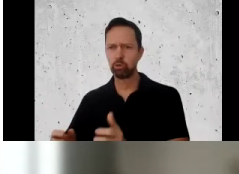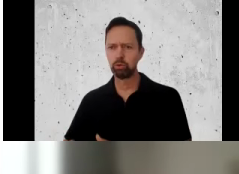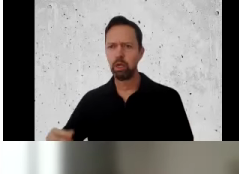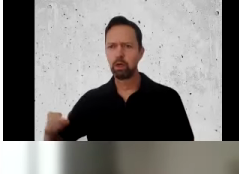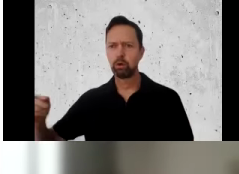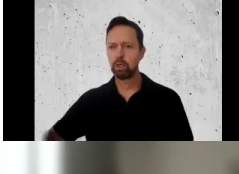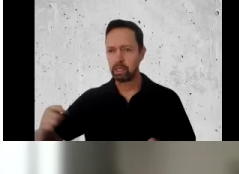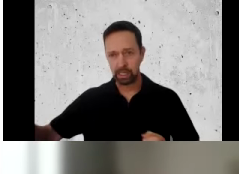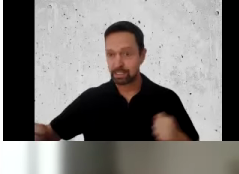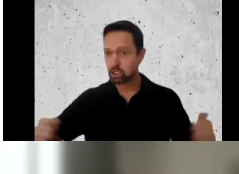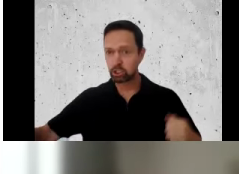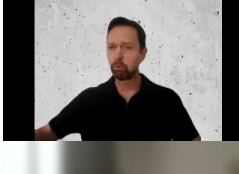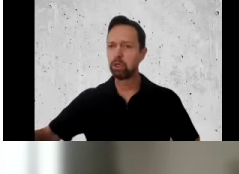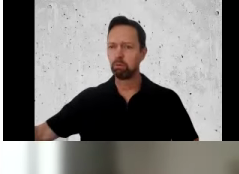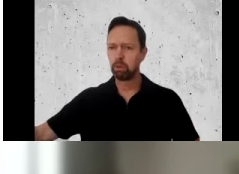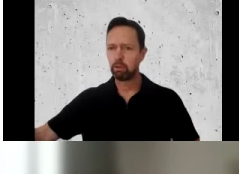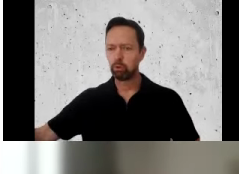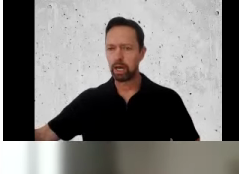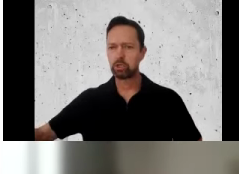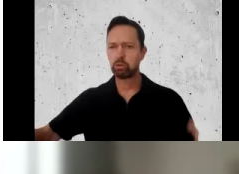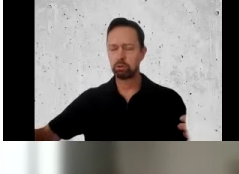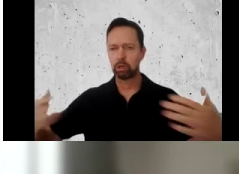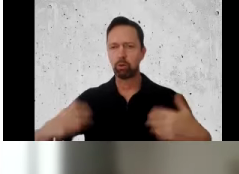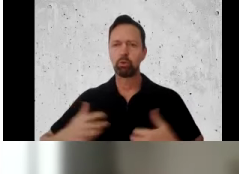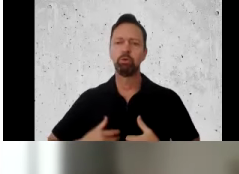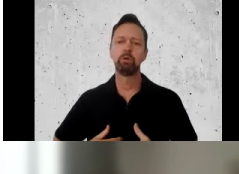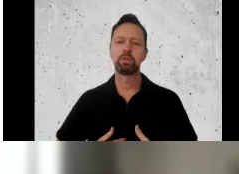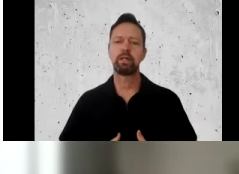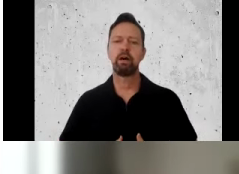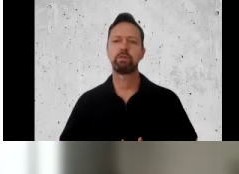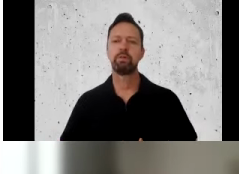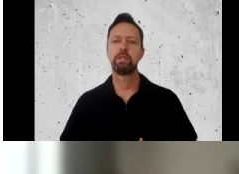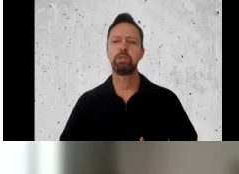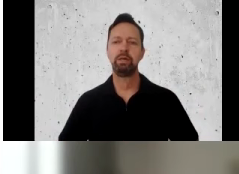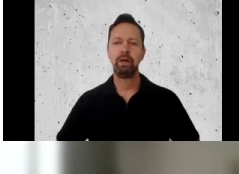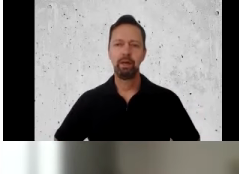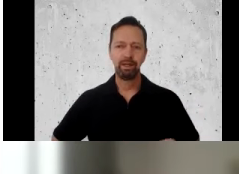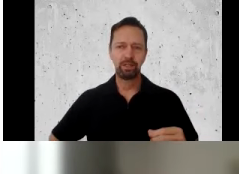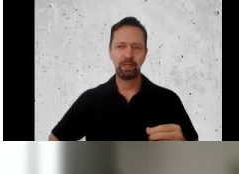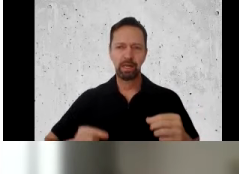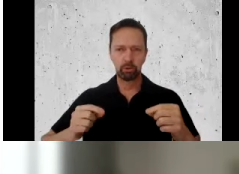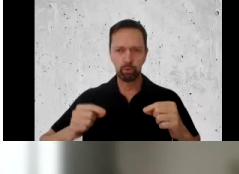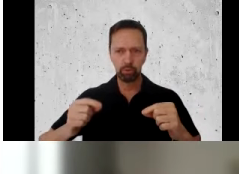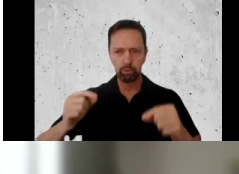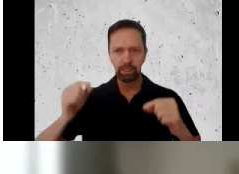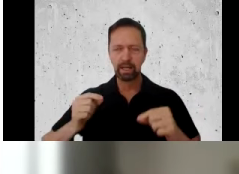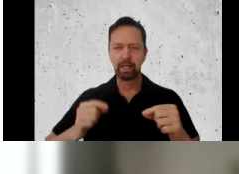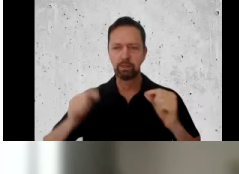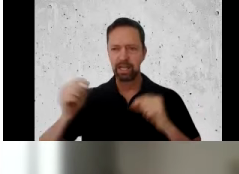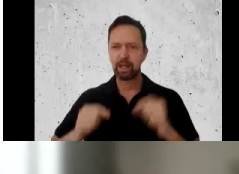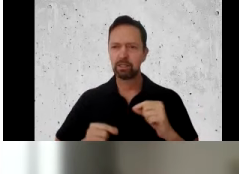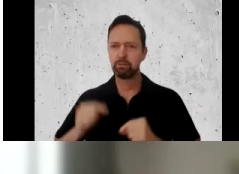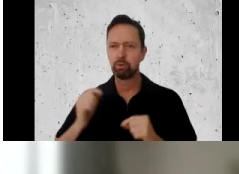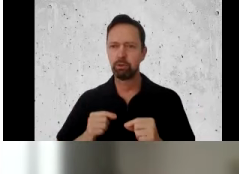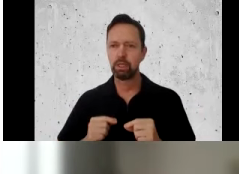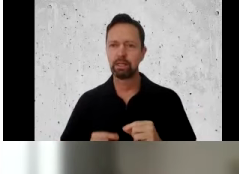direito ao segundo, e eles distribuíam o resto de acordo com o número de escravos que você tinha, e era tudo muito detalhado,